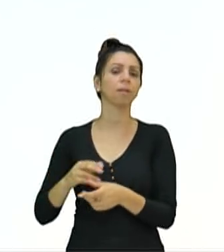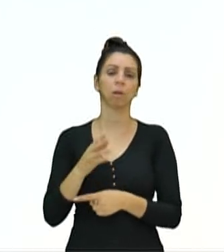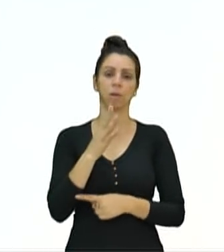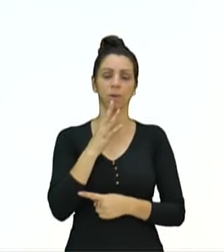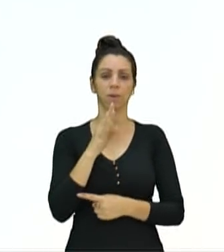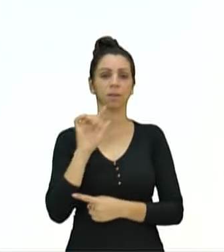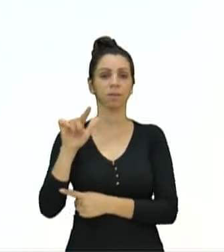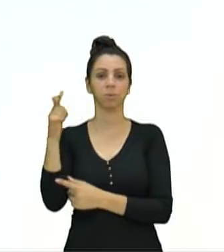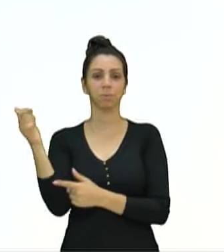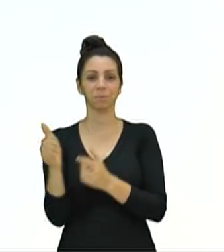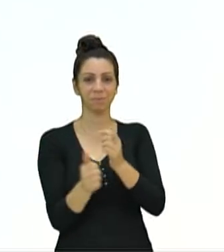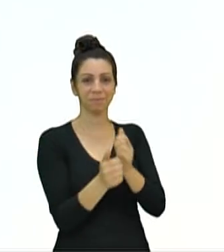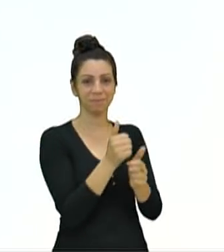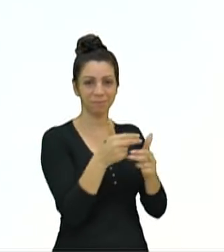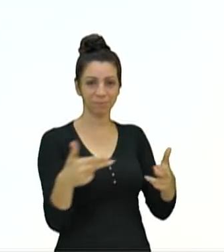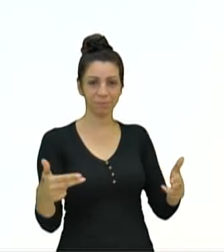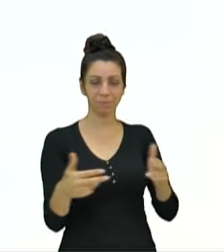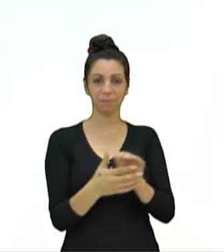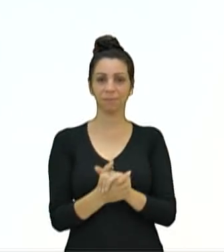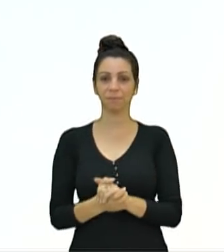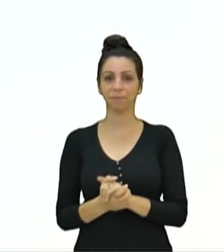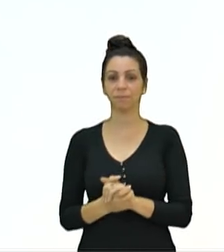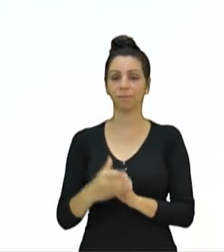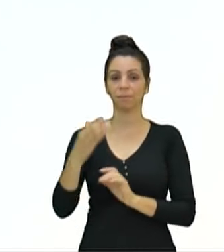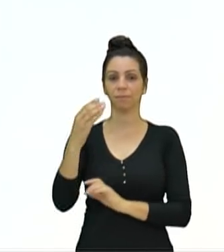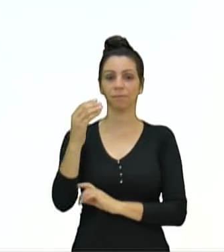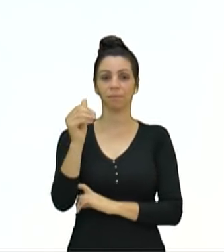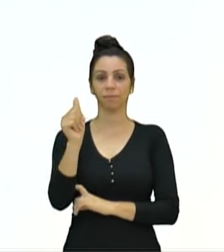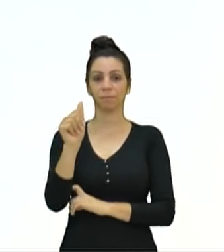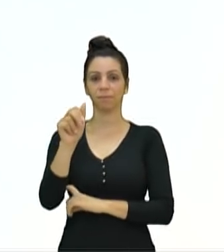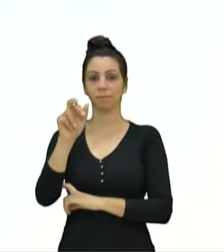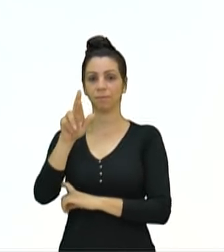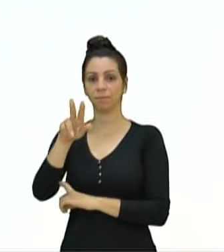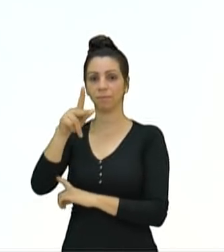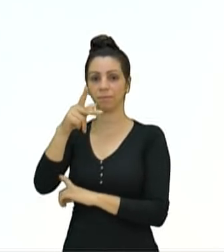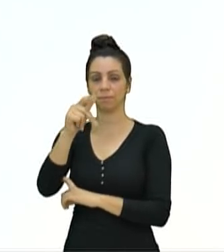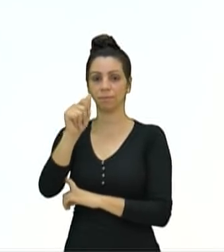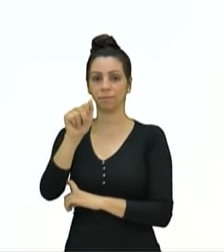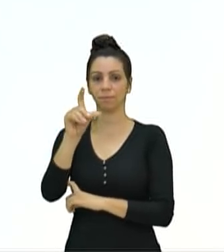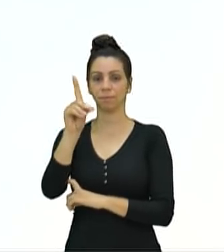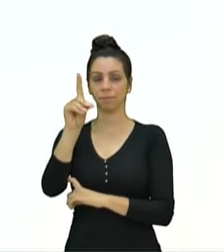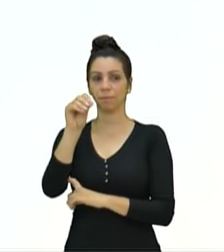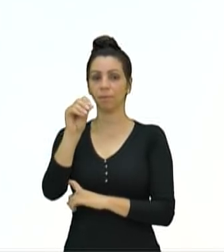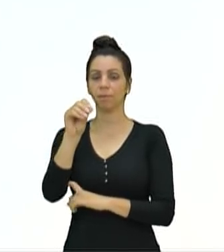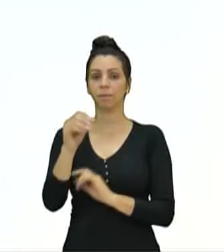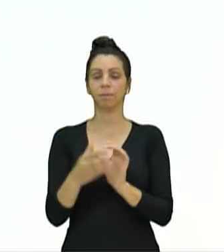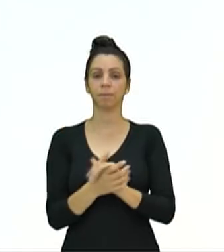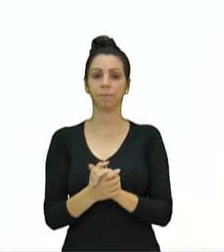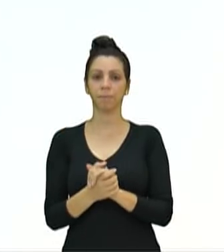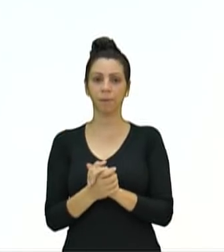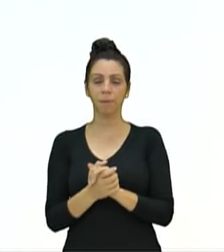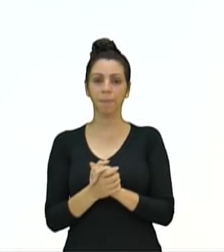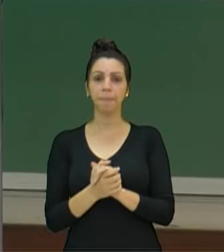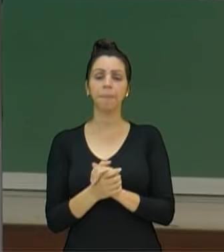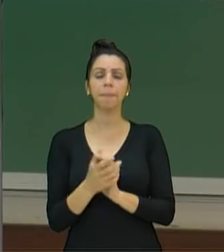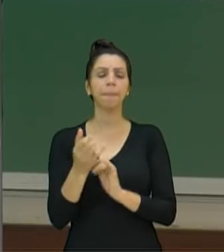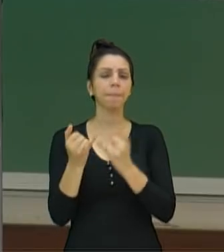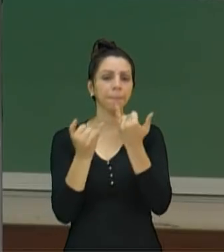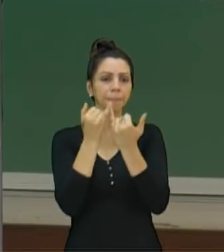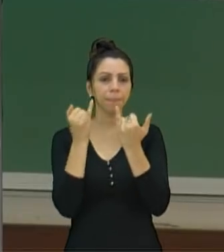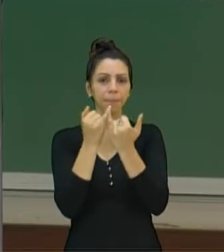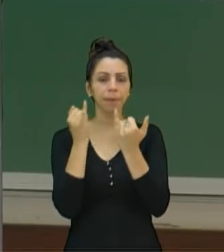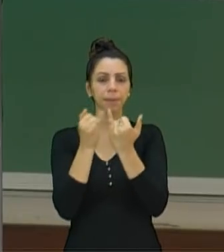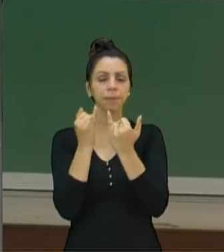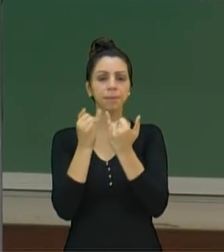nós vimos, né? É o estilo carpado, aquele movimento que parece de um canivete, né? Quando